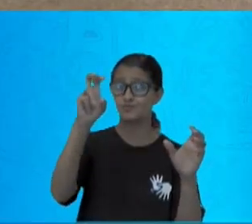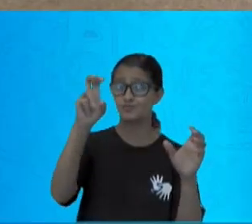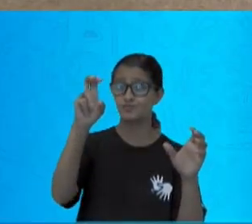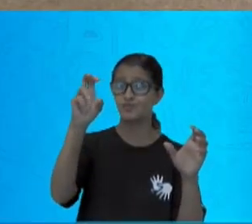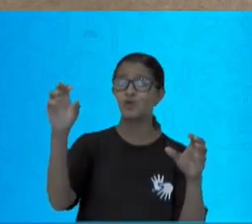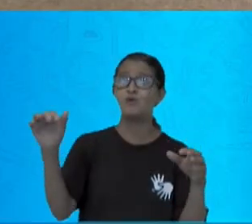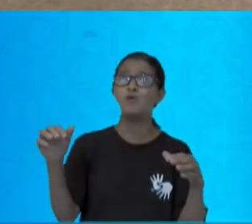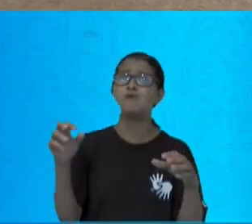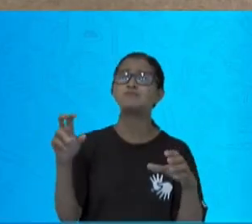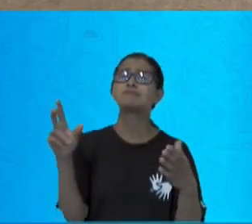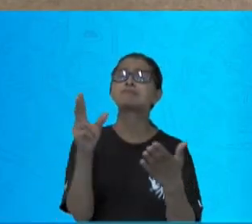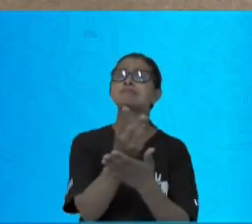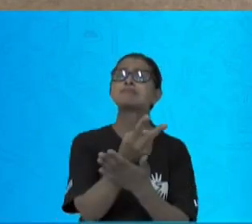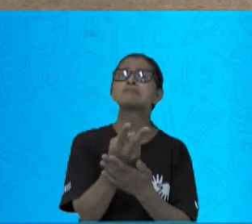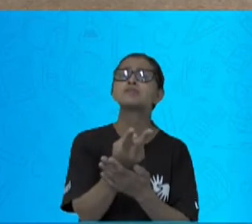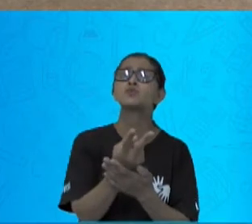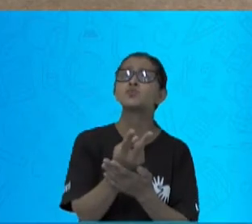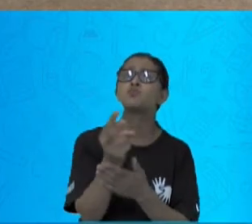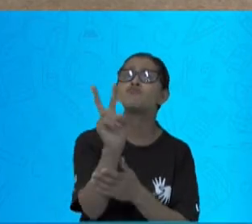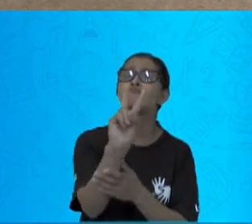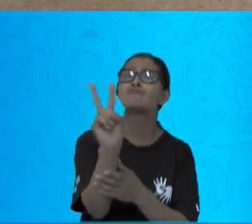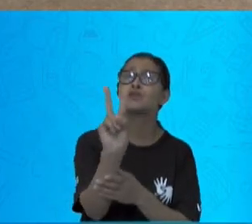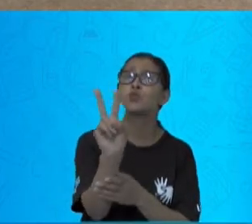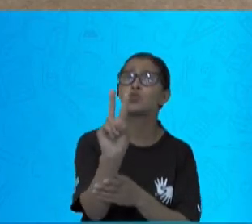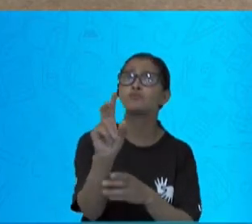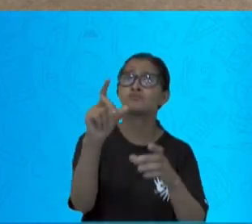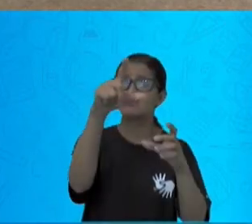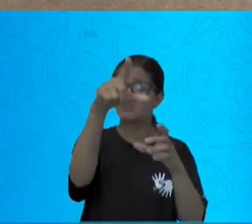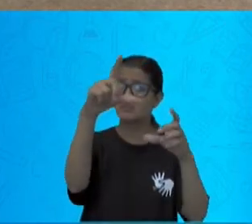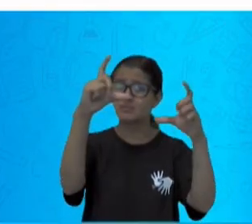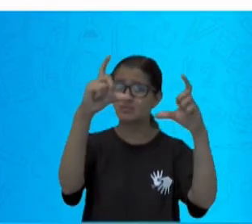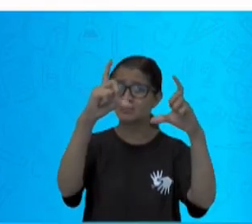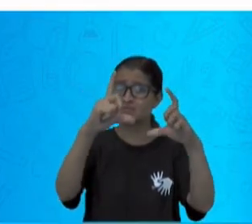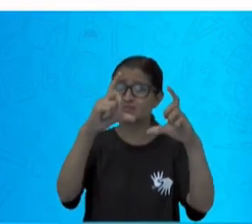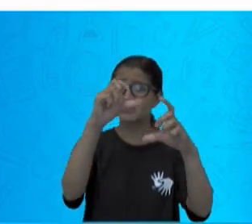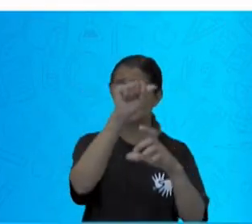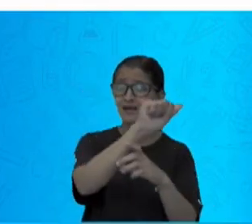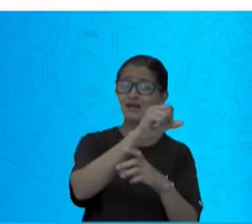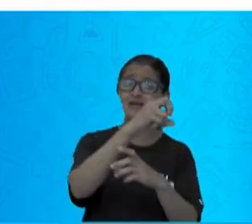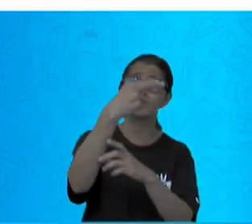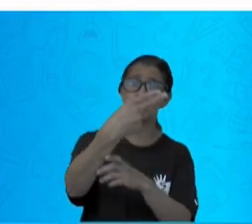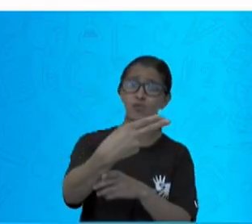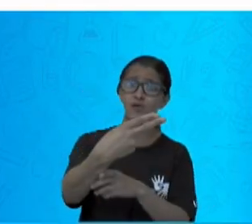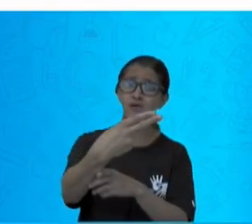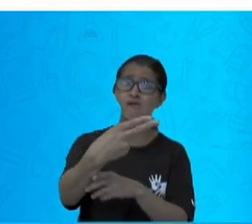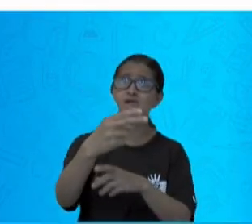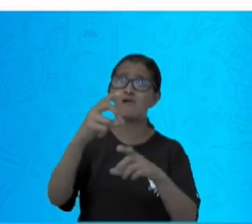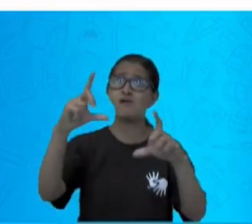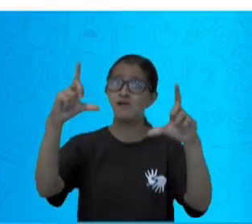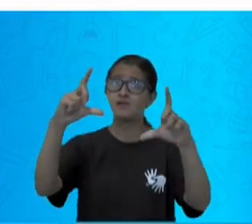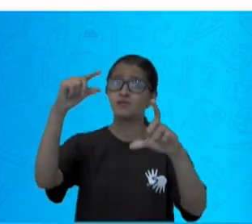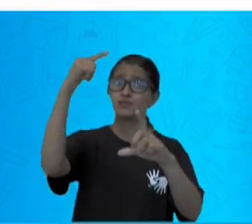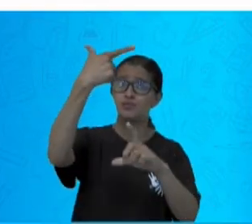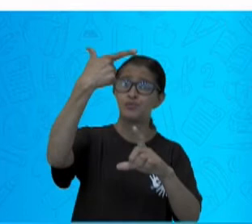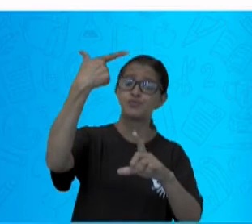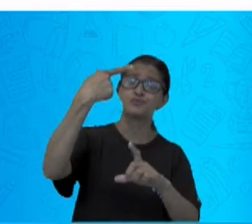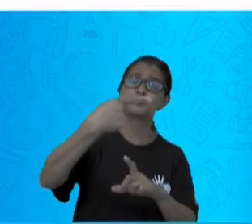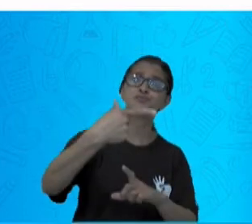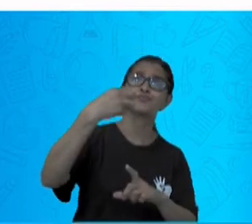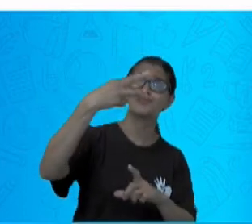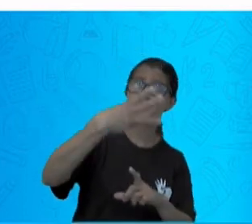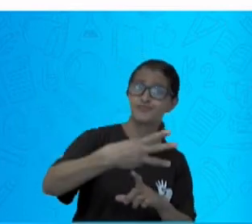da expressão. Eu tenho uma expressão que A igual a 2 terços elevado a menos 2, menos meio elevado a menos